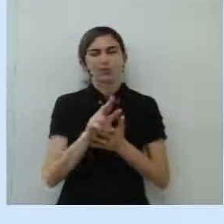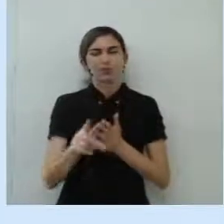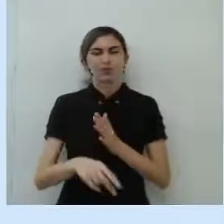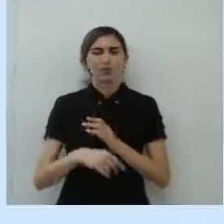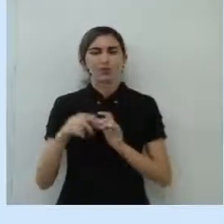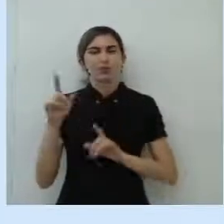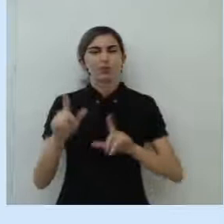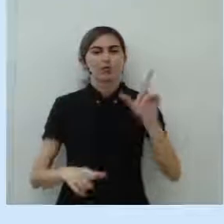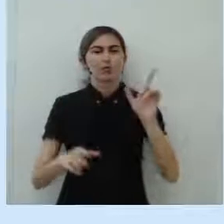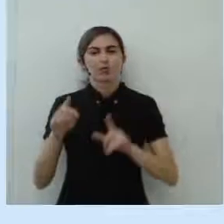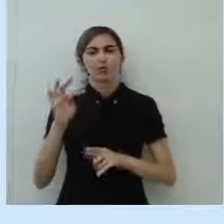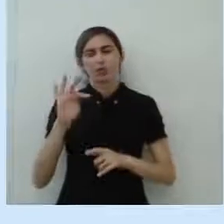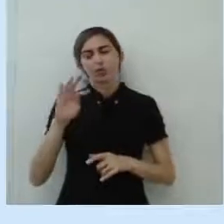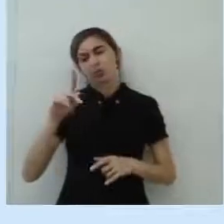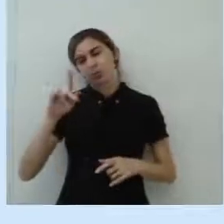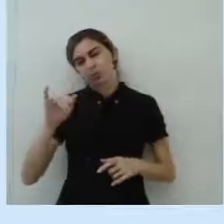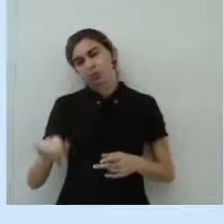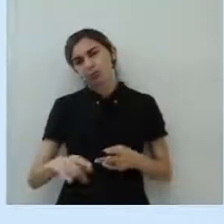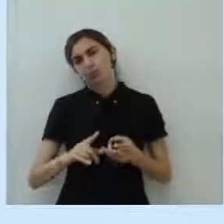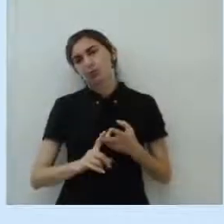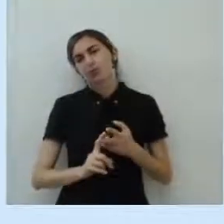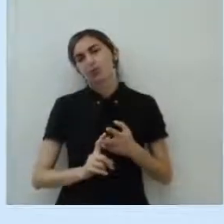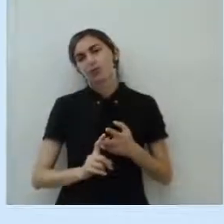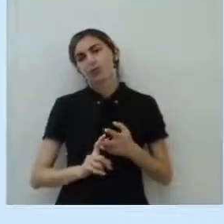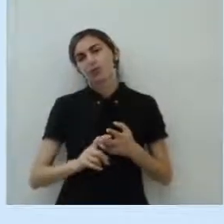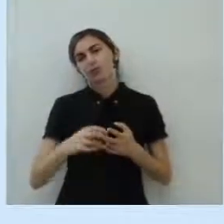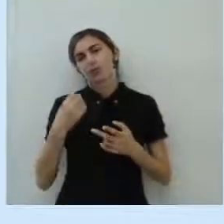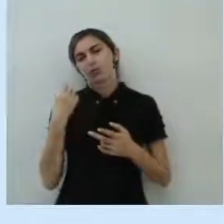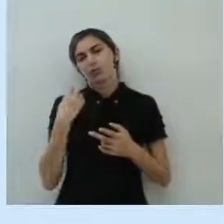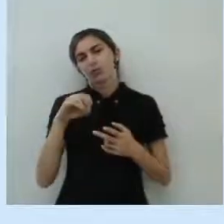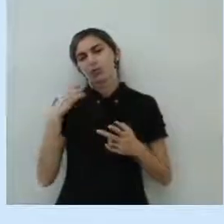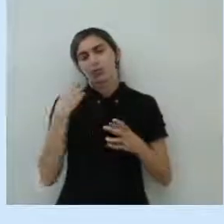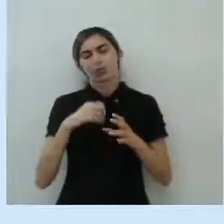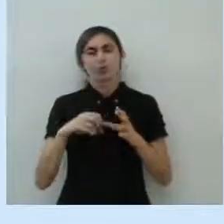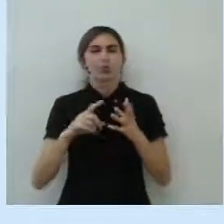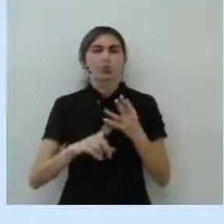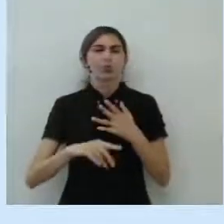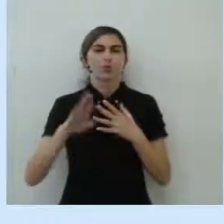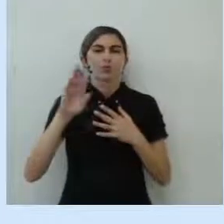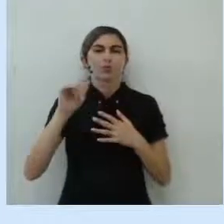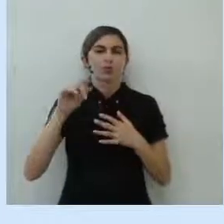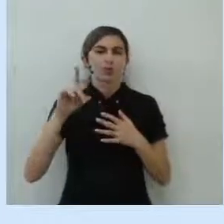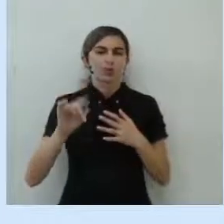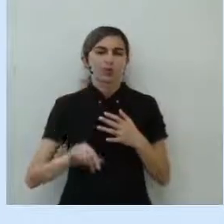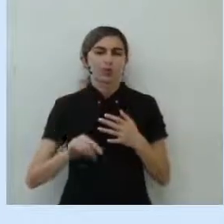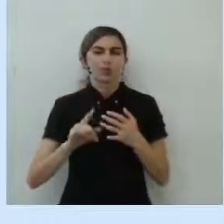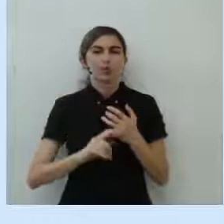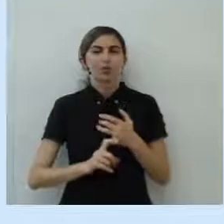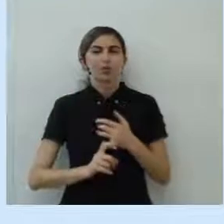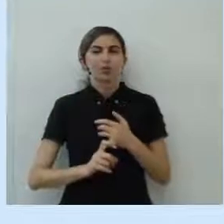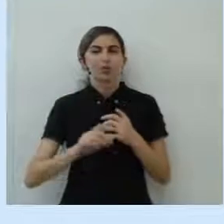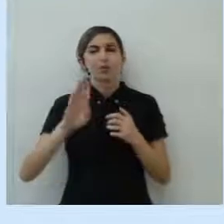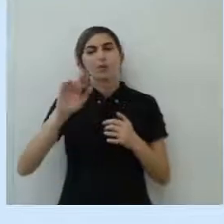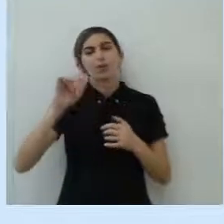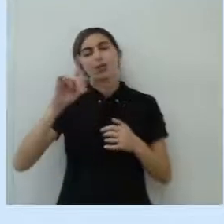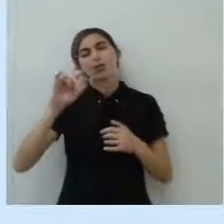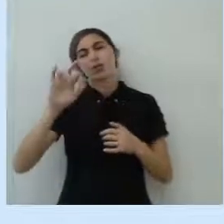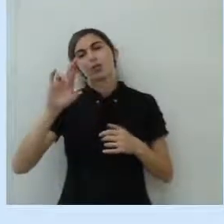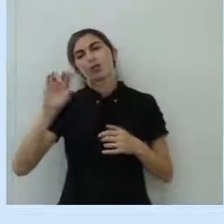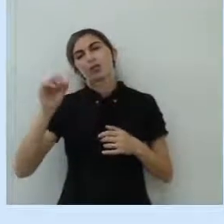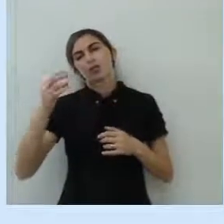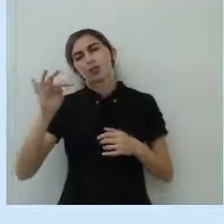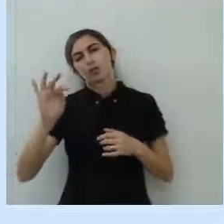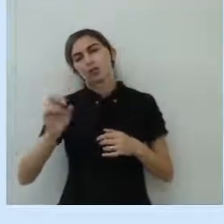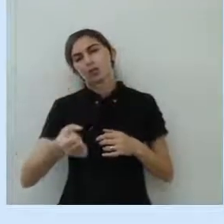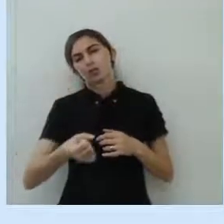programas. Ele trabalhou na TV Tupi, ele trabalhou na Globo, ele trabalhou na Band, que era chamada de Bandeirantes.